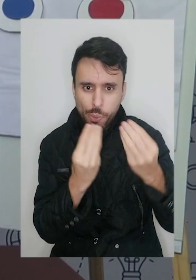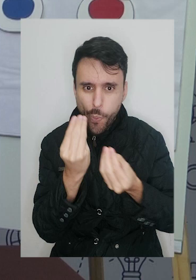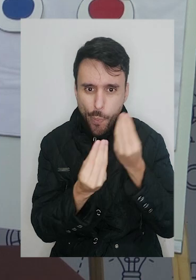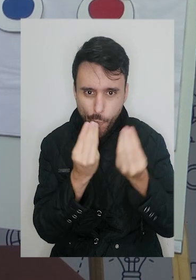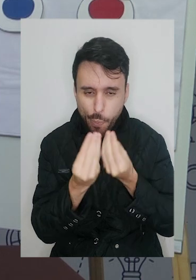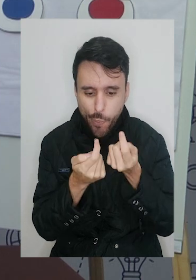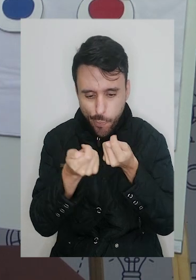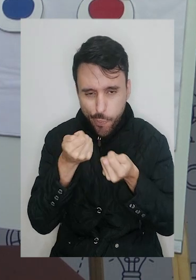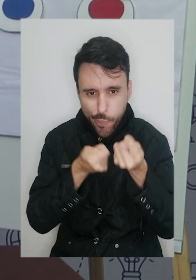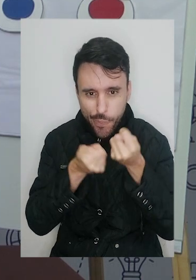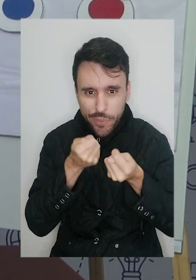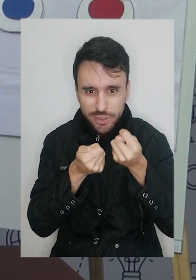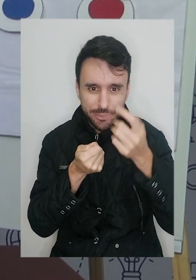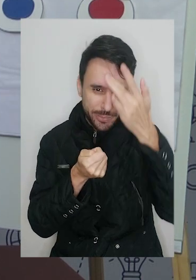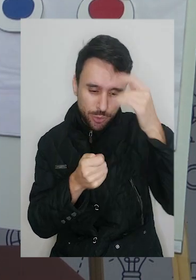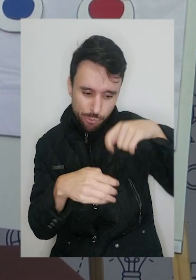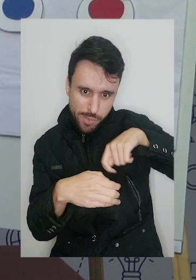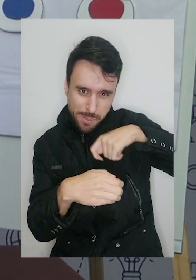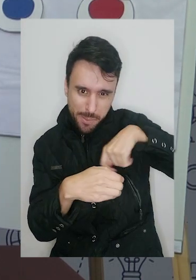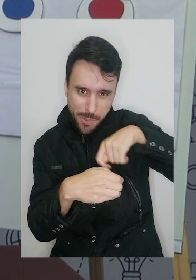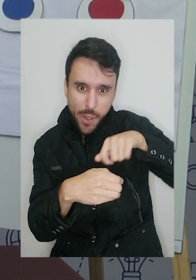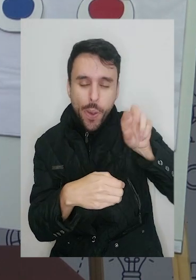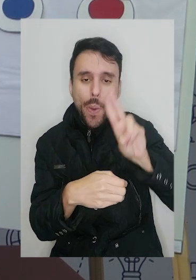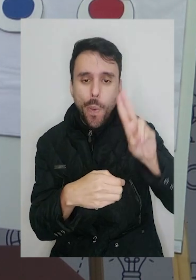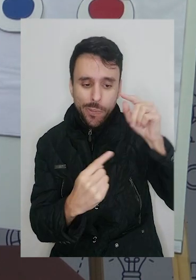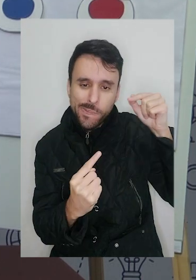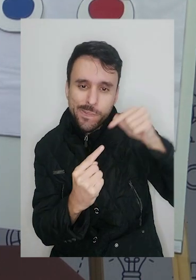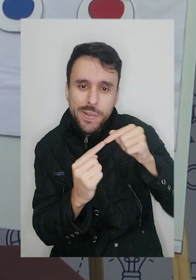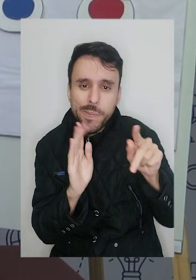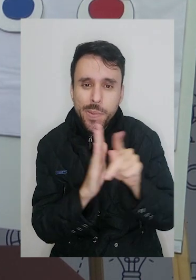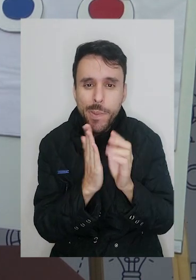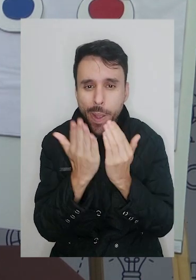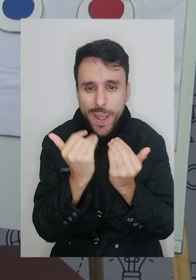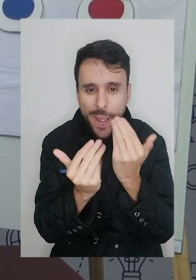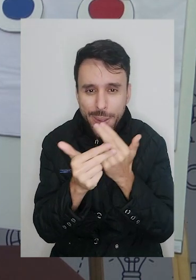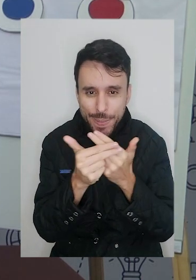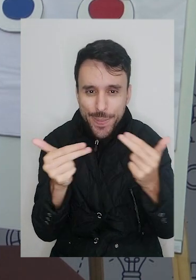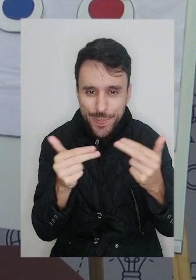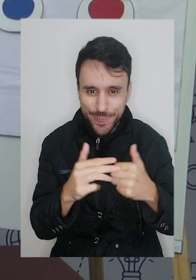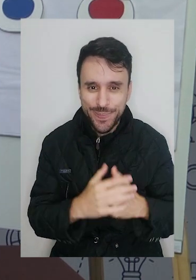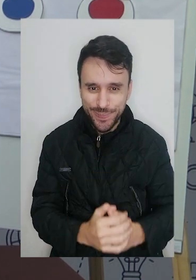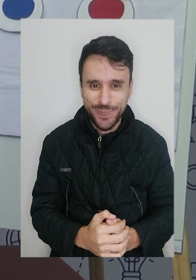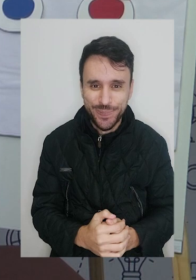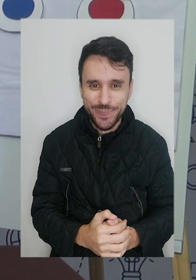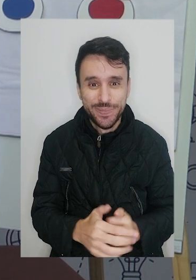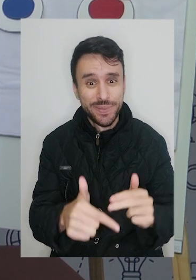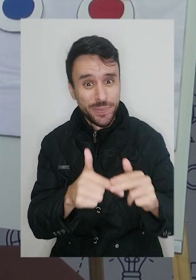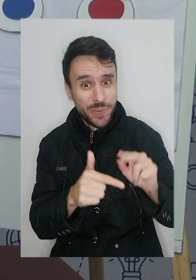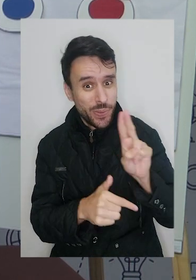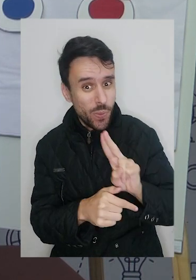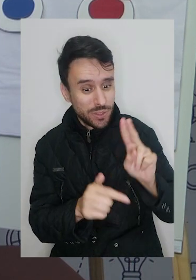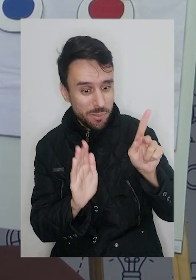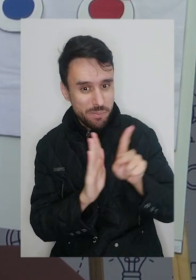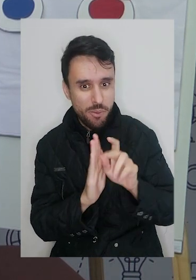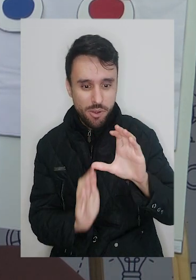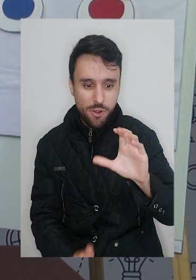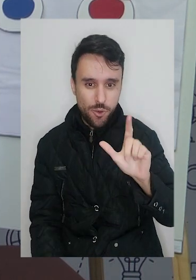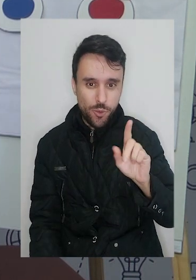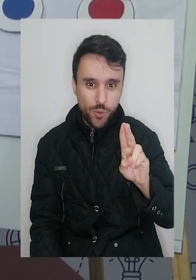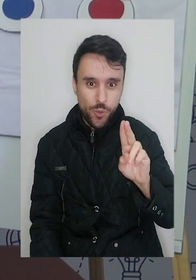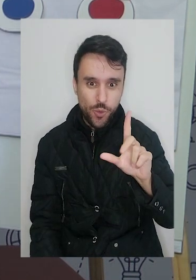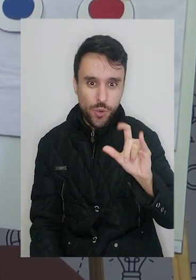né? Muitas pessoas que cozinham utilizam este termômetro aqui, né? O termômetro